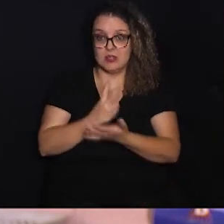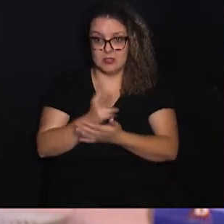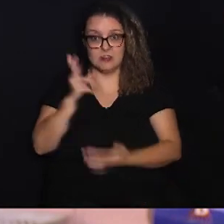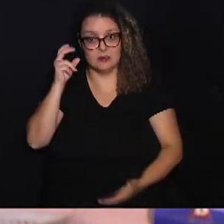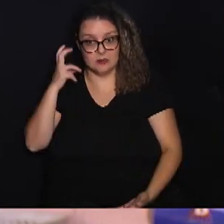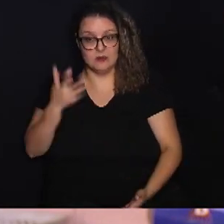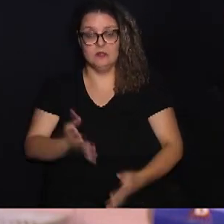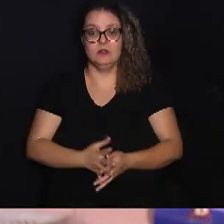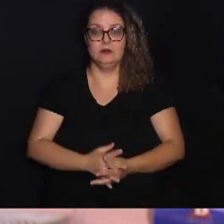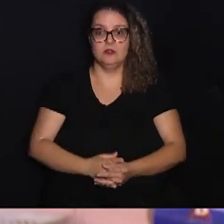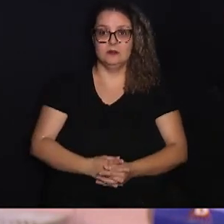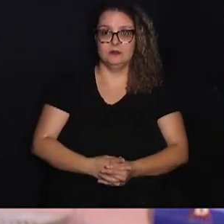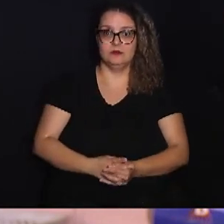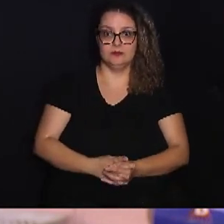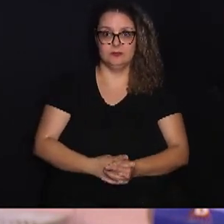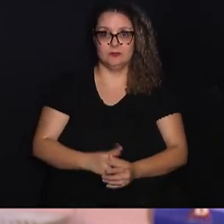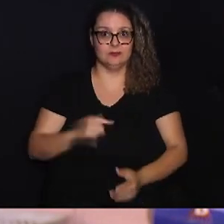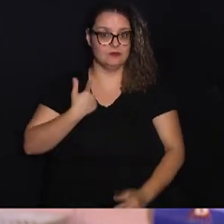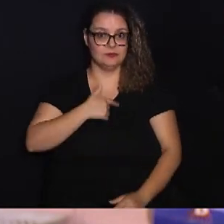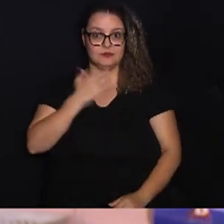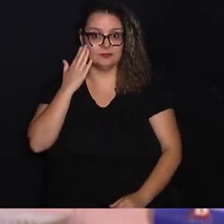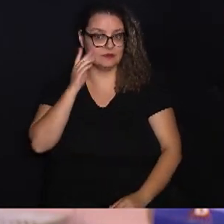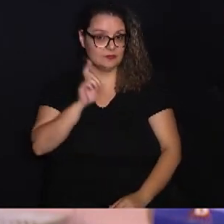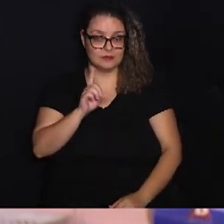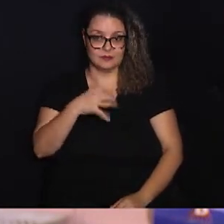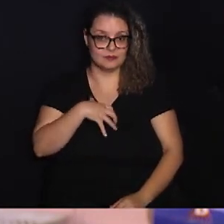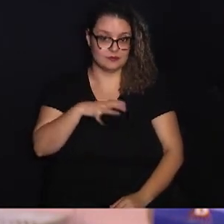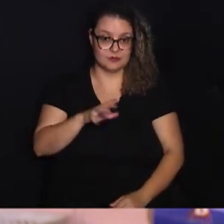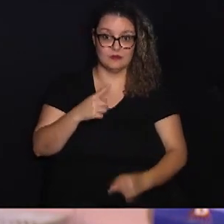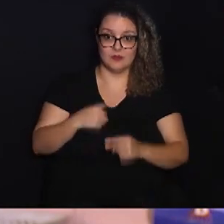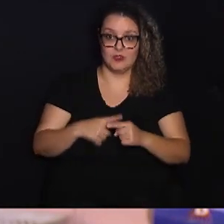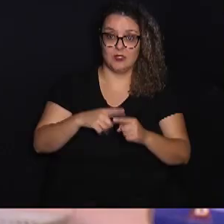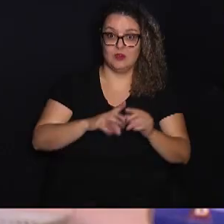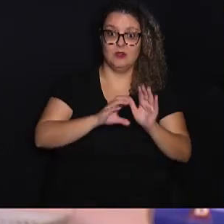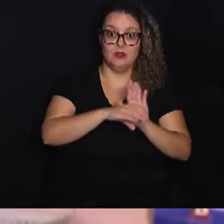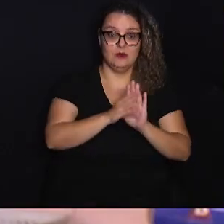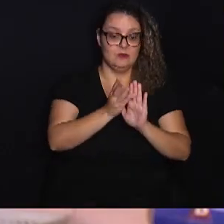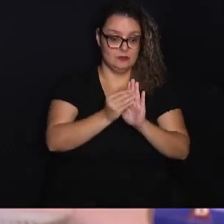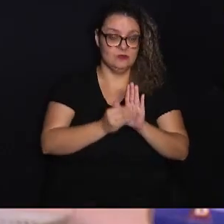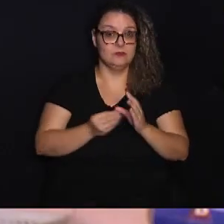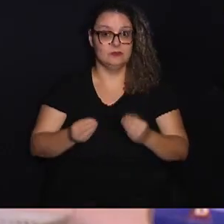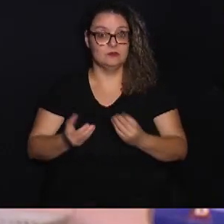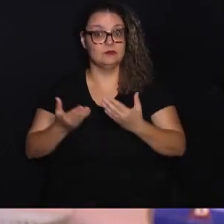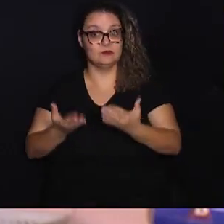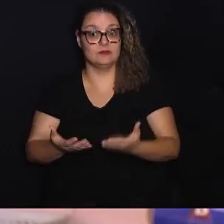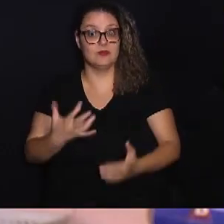né? E a gente sabe que não é assim, né? Porque o conteúdo está dado, né? É